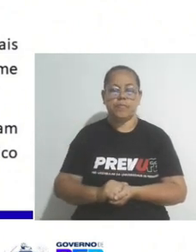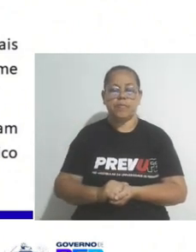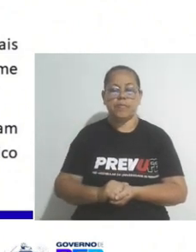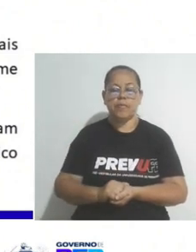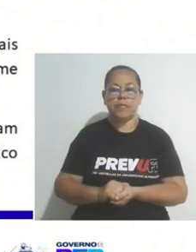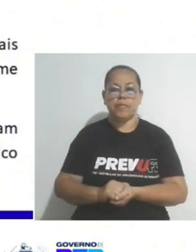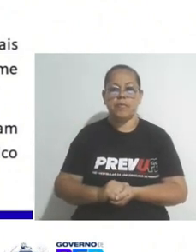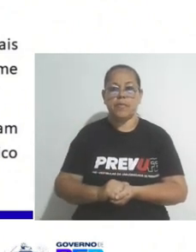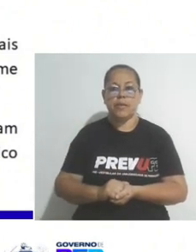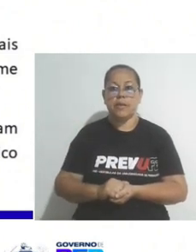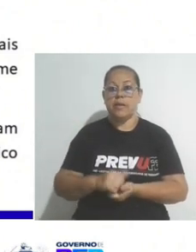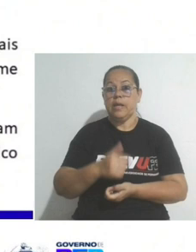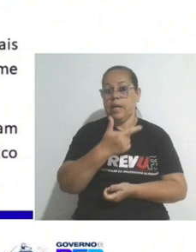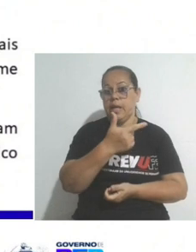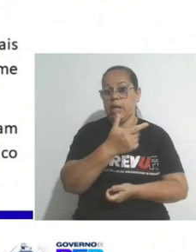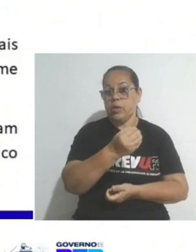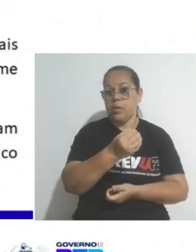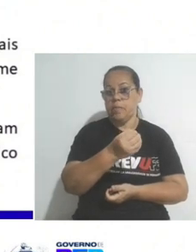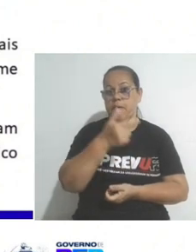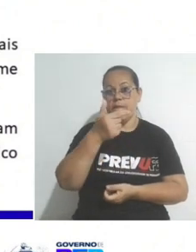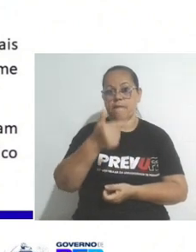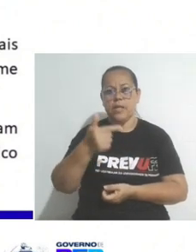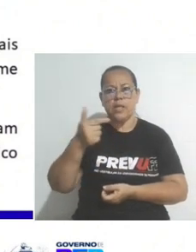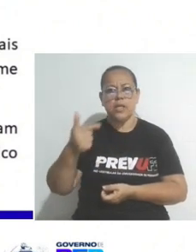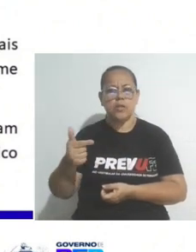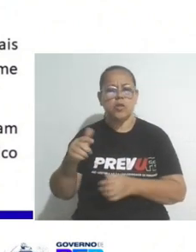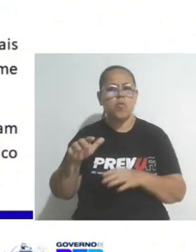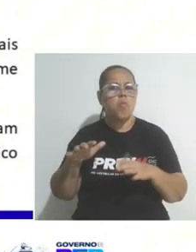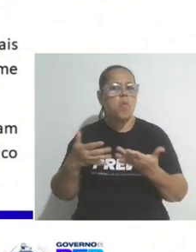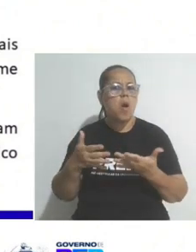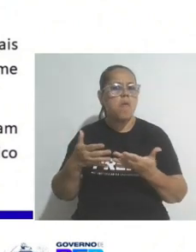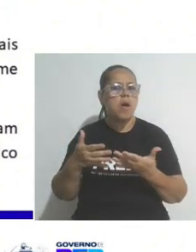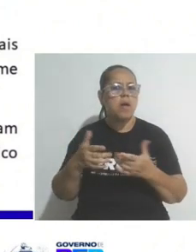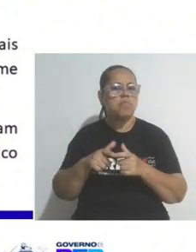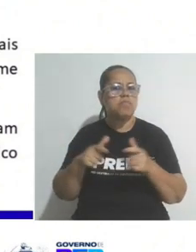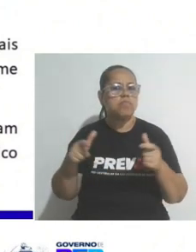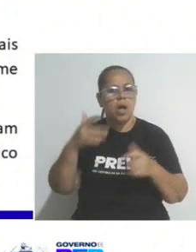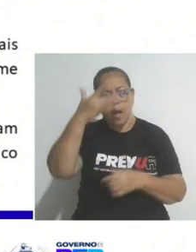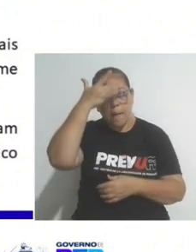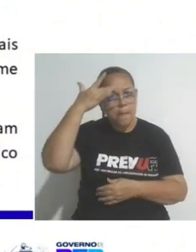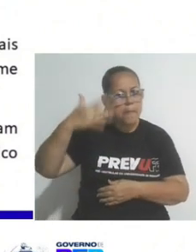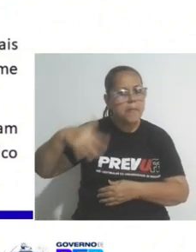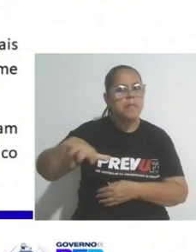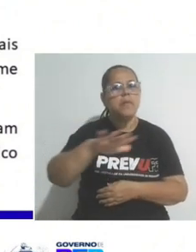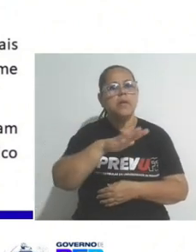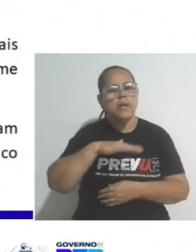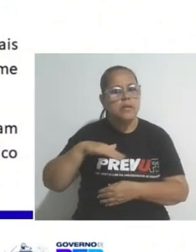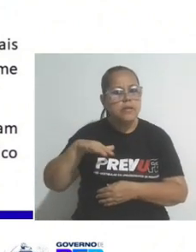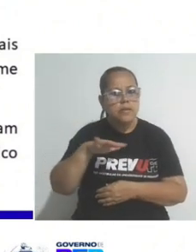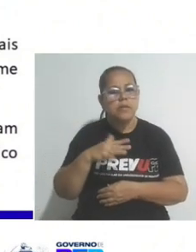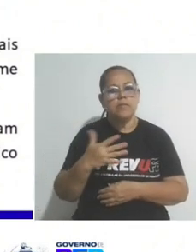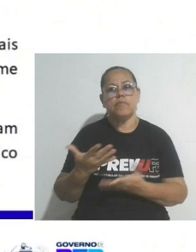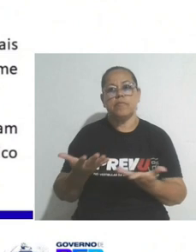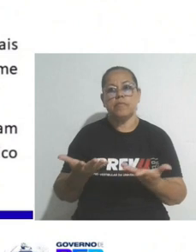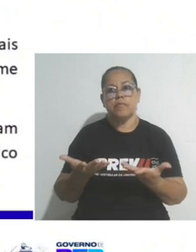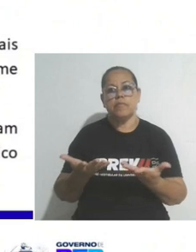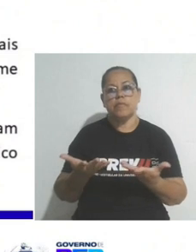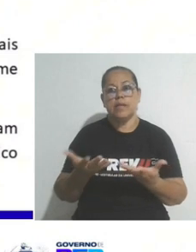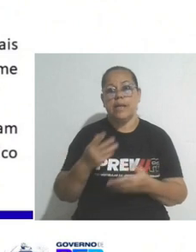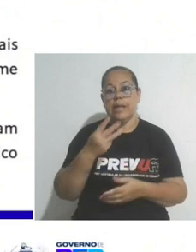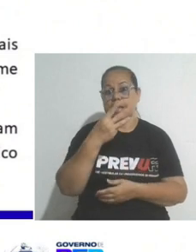em 2022 qual é a população de imigrantes ela é de